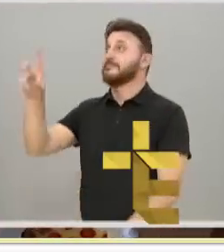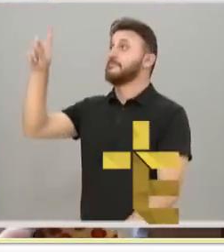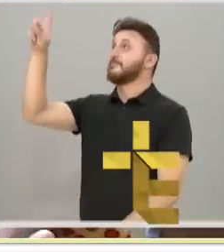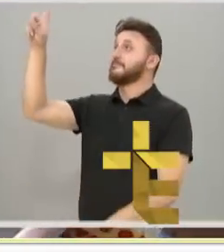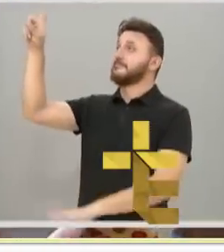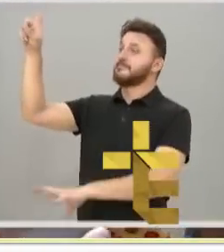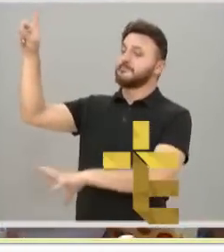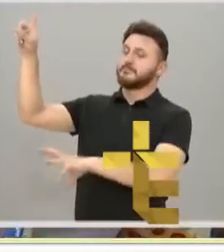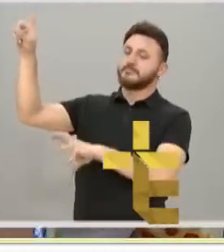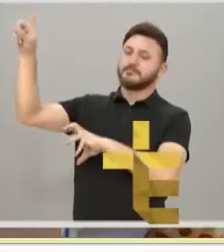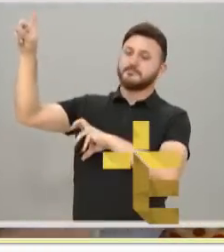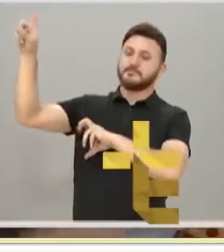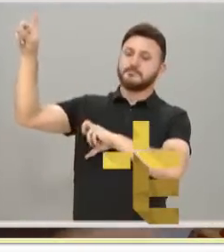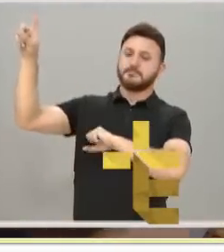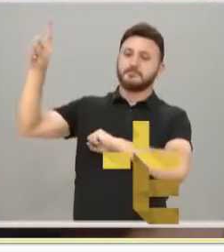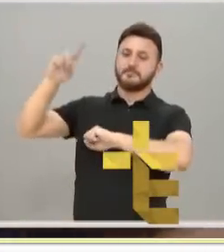Teu